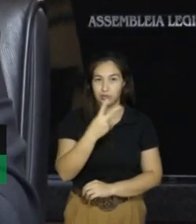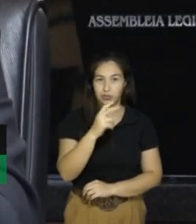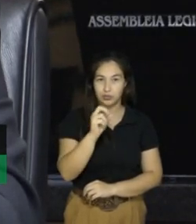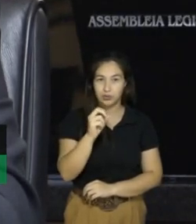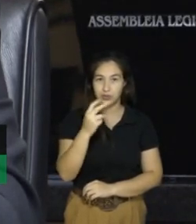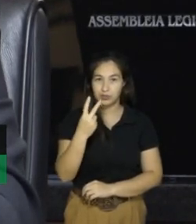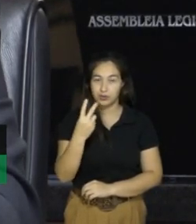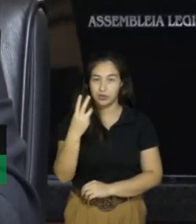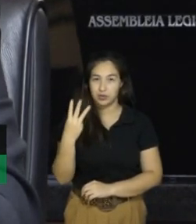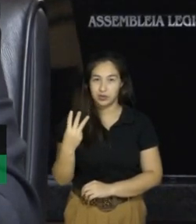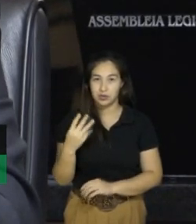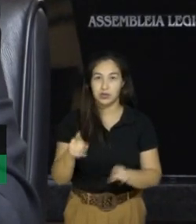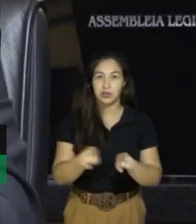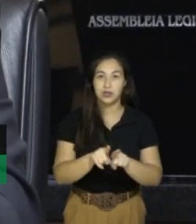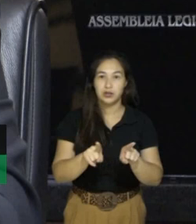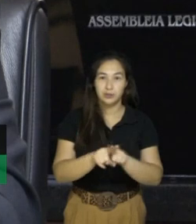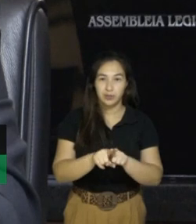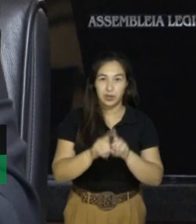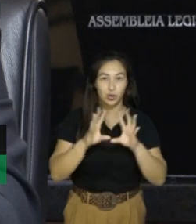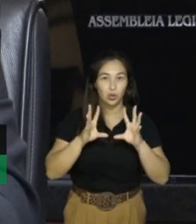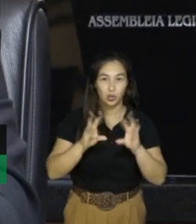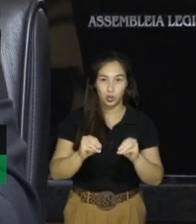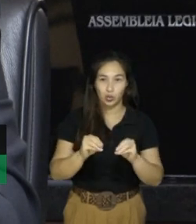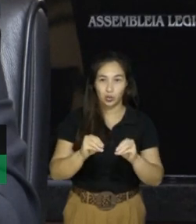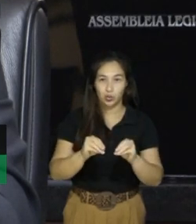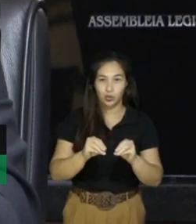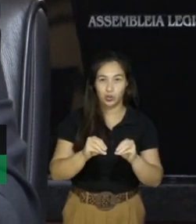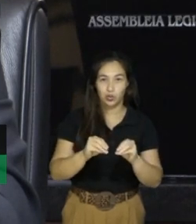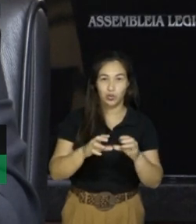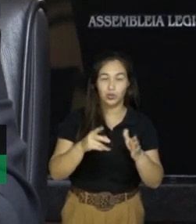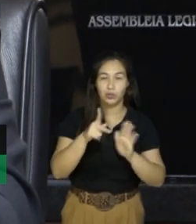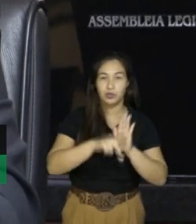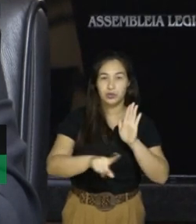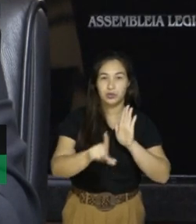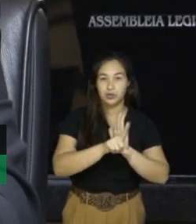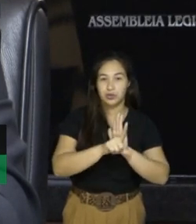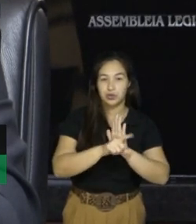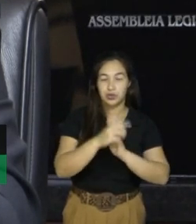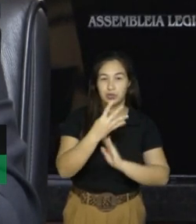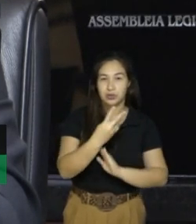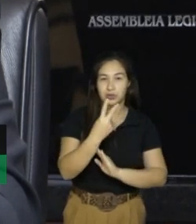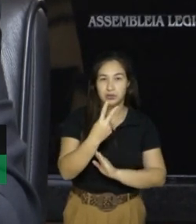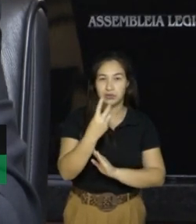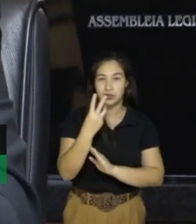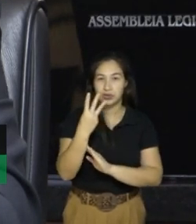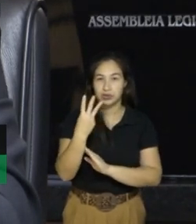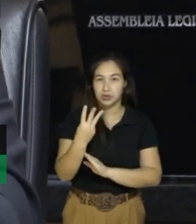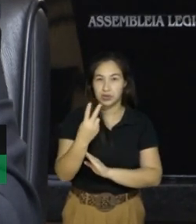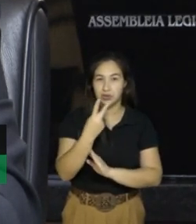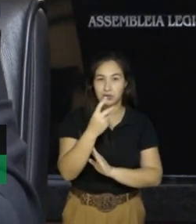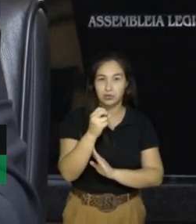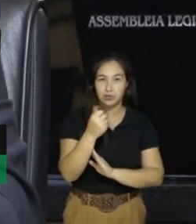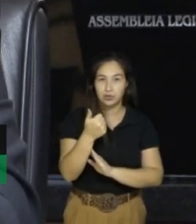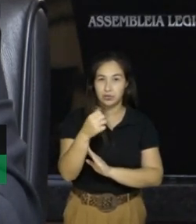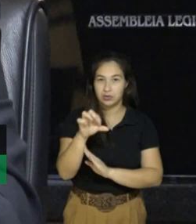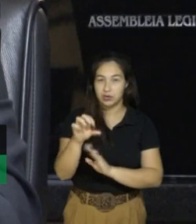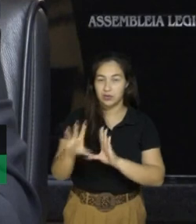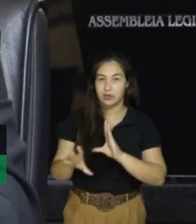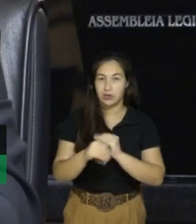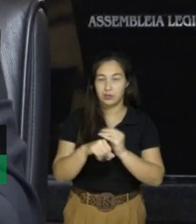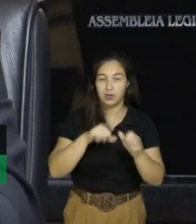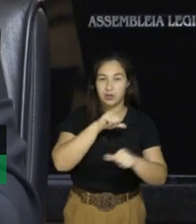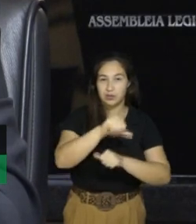bem como o turno único do projeto de lei número 422 2019 com emenda